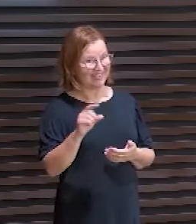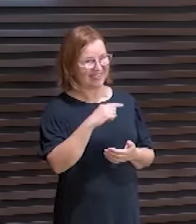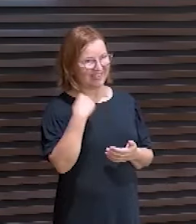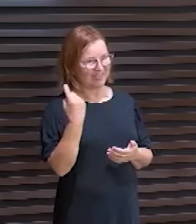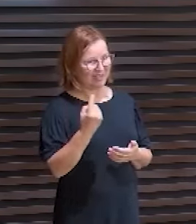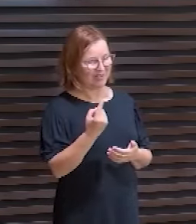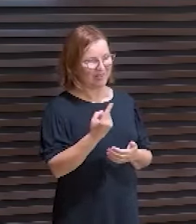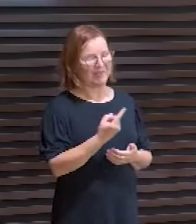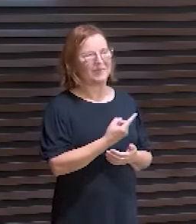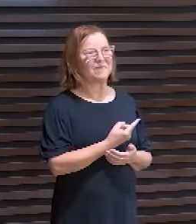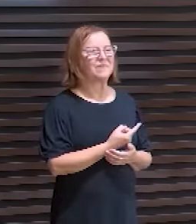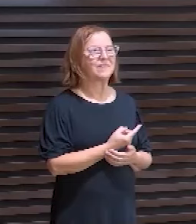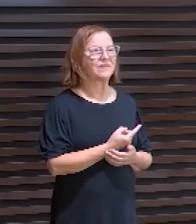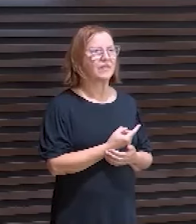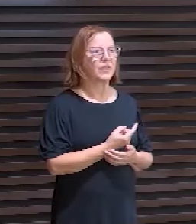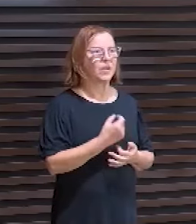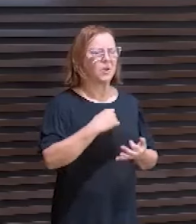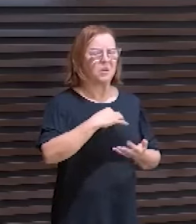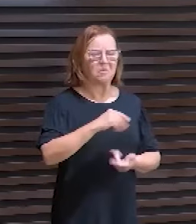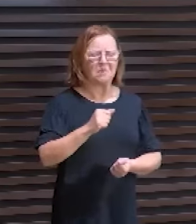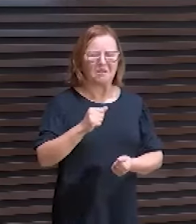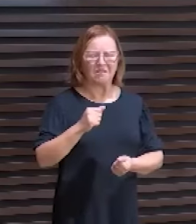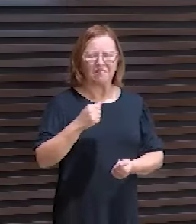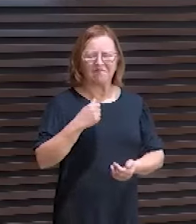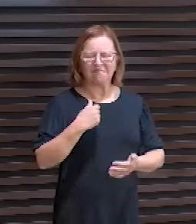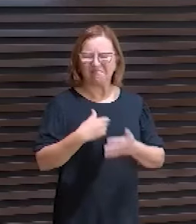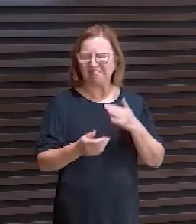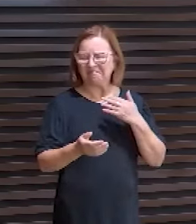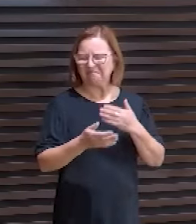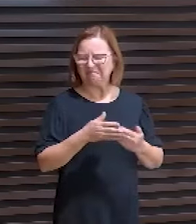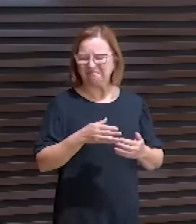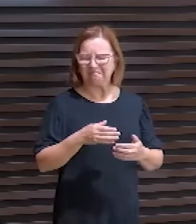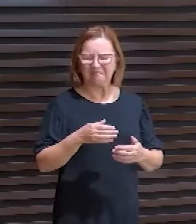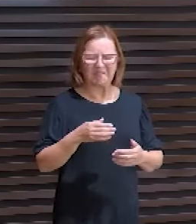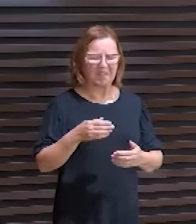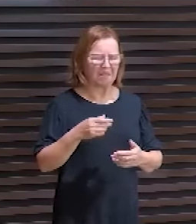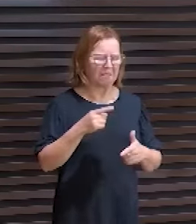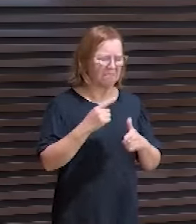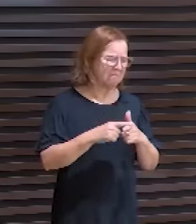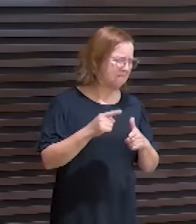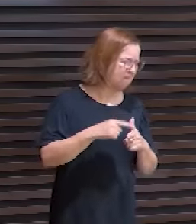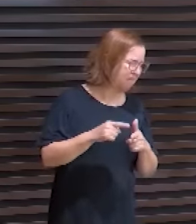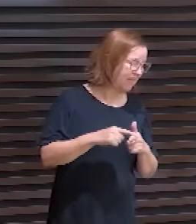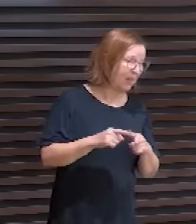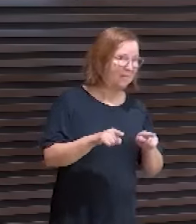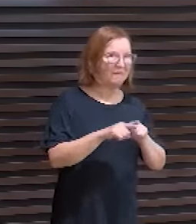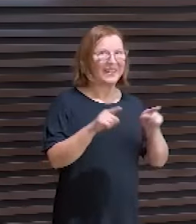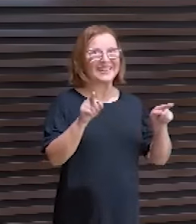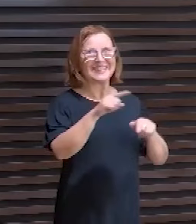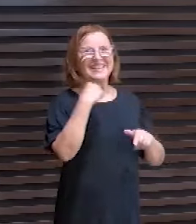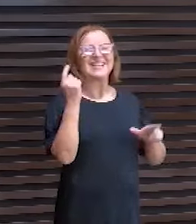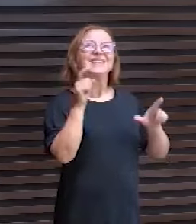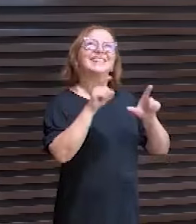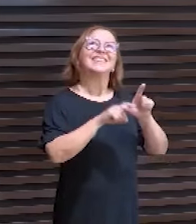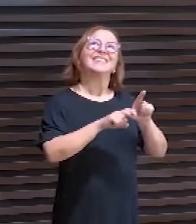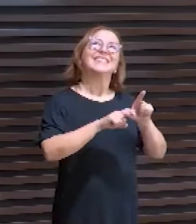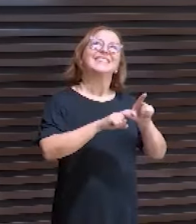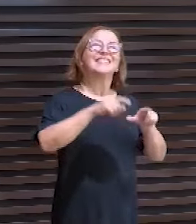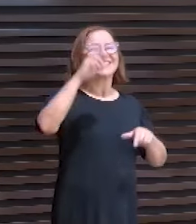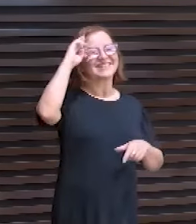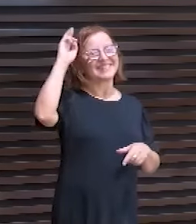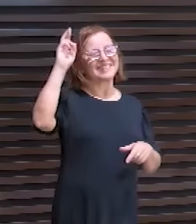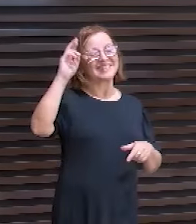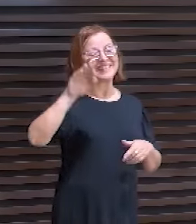mundo pode estar virado de perna para cima mas se nós estamos na dependência do senhor tá tudo bem tá